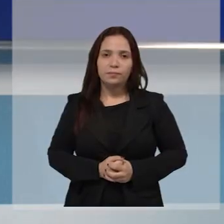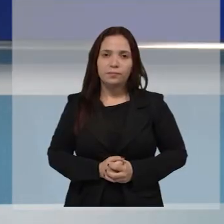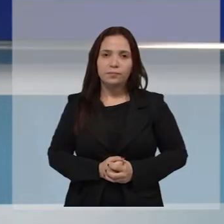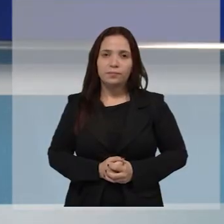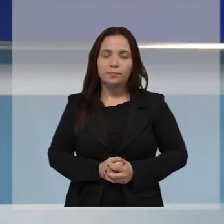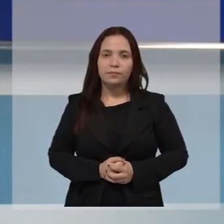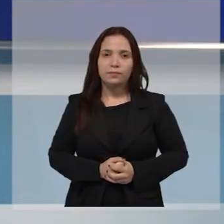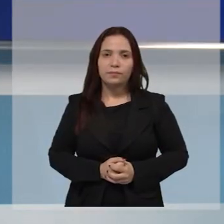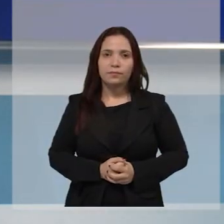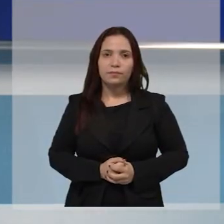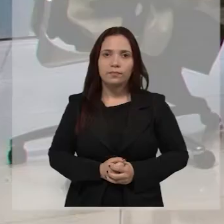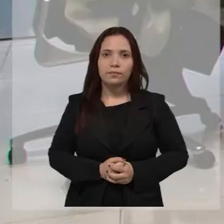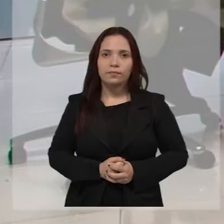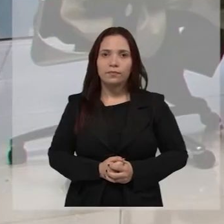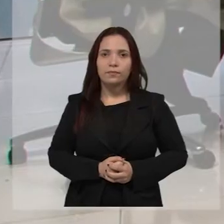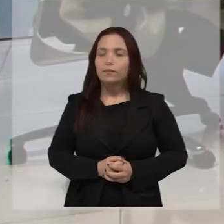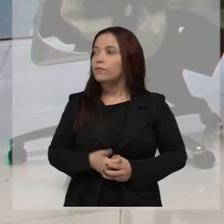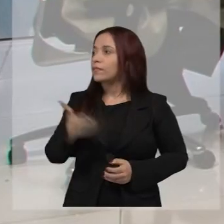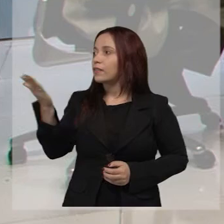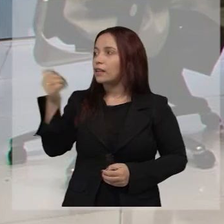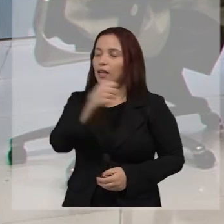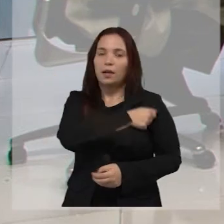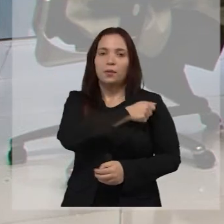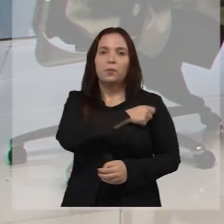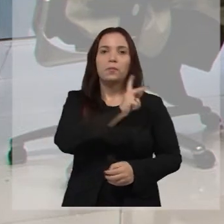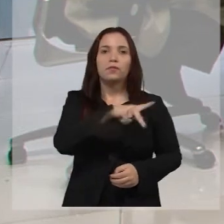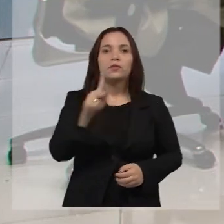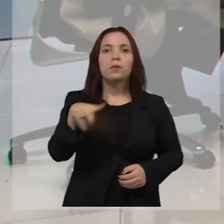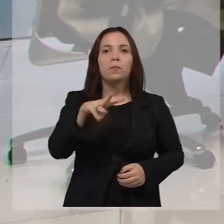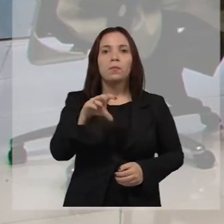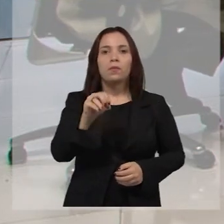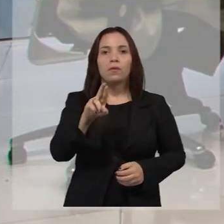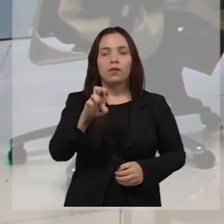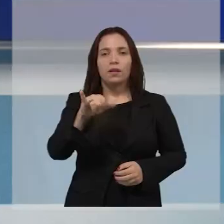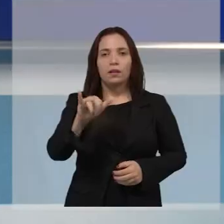vai procurar entre os alunos do professor Moreira.